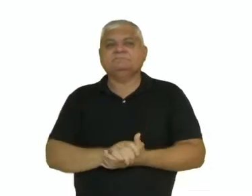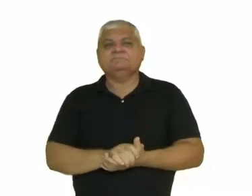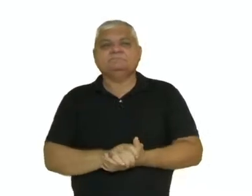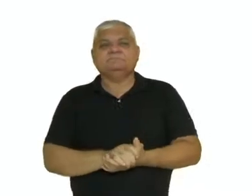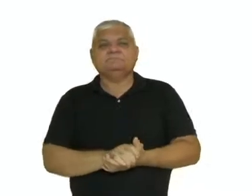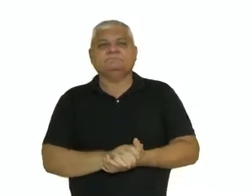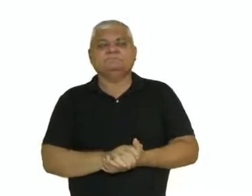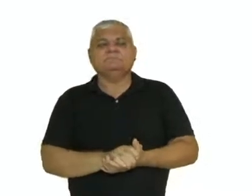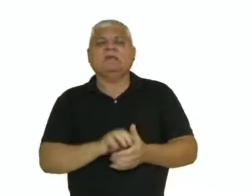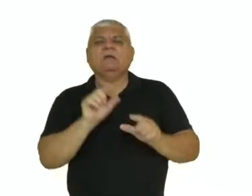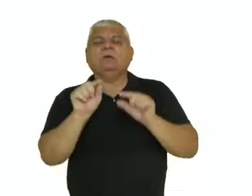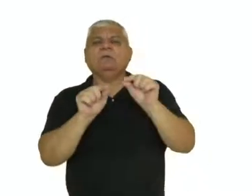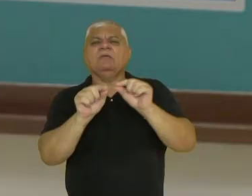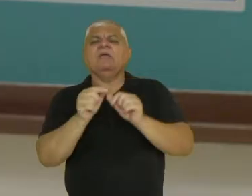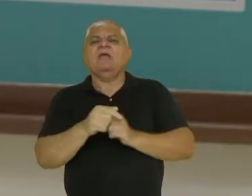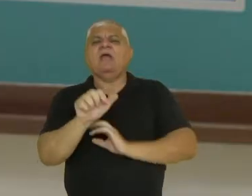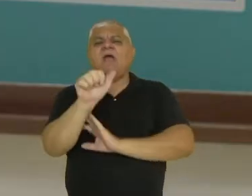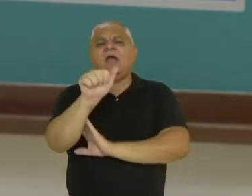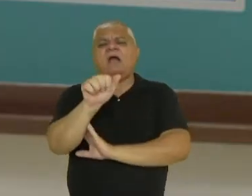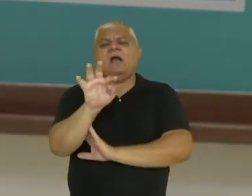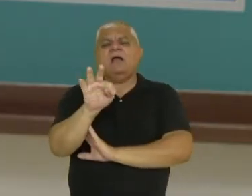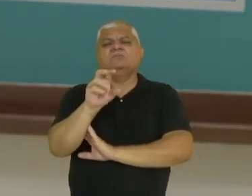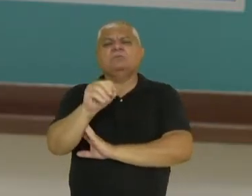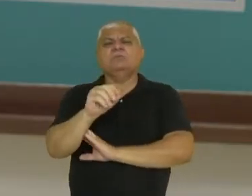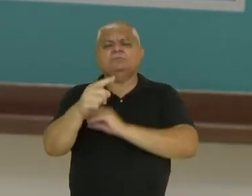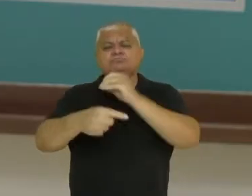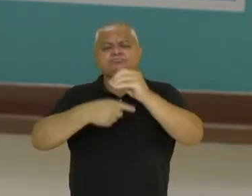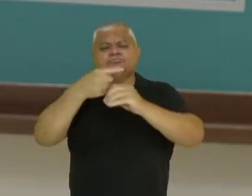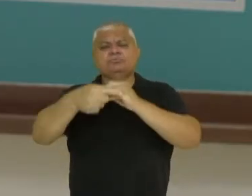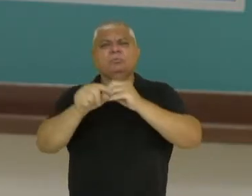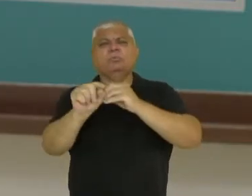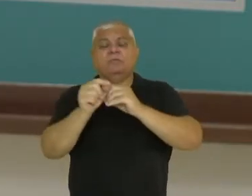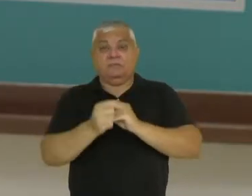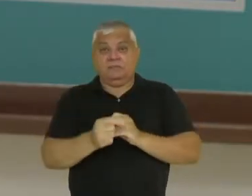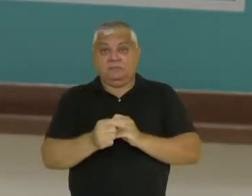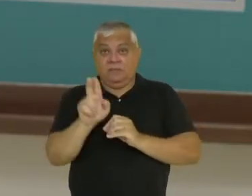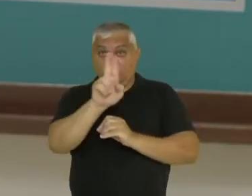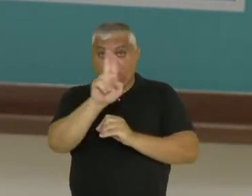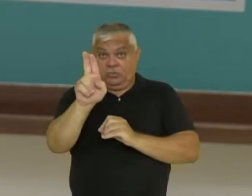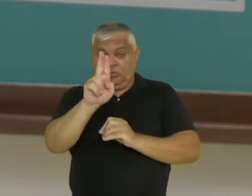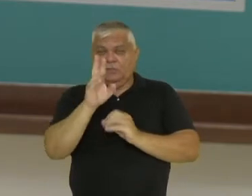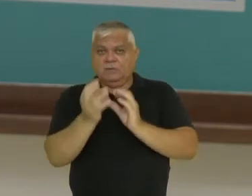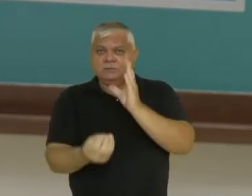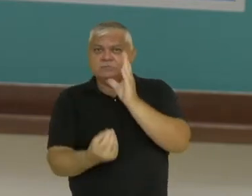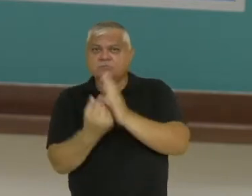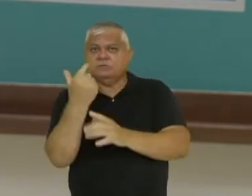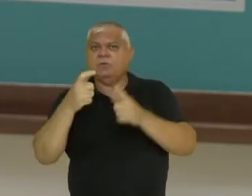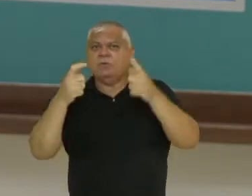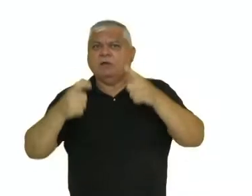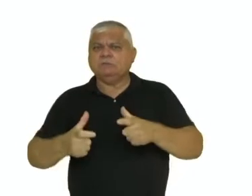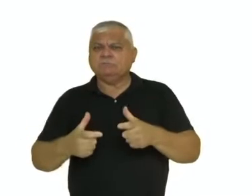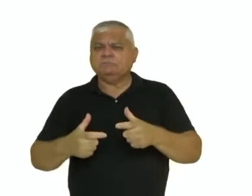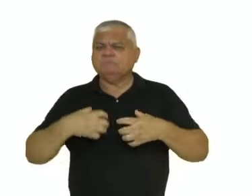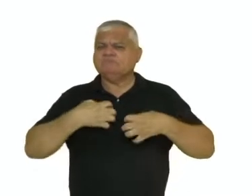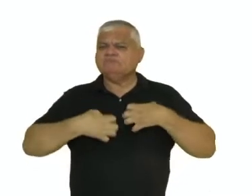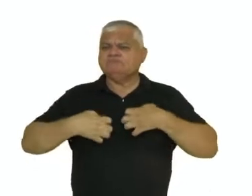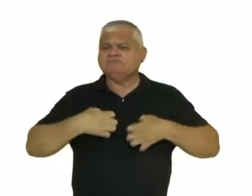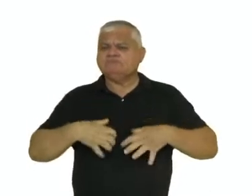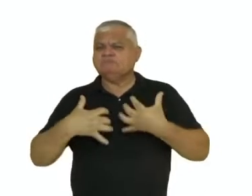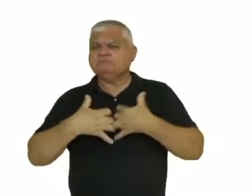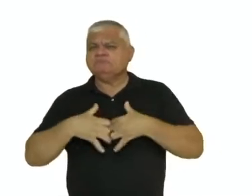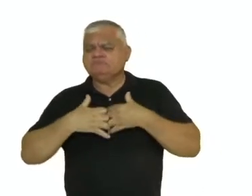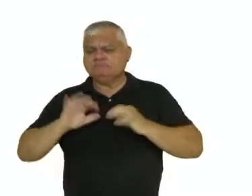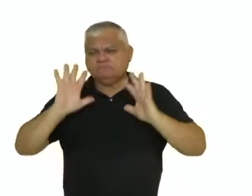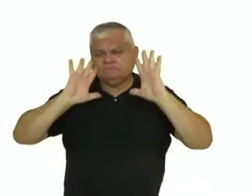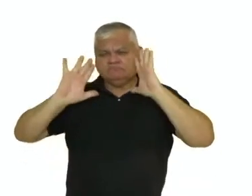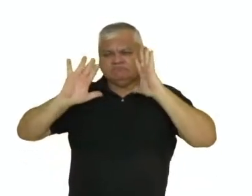Então vamos falar um pouquinho sobre o que é o átomo. Então a denominação átomo surgiu a partir de questionamentos e observações